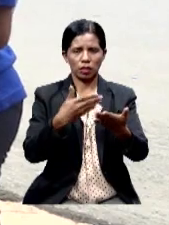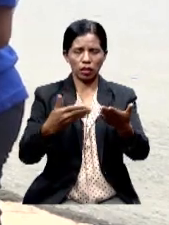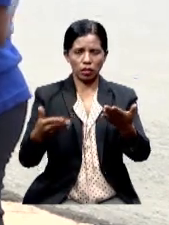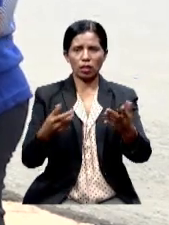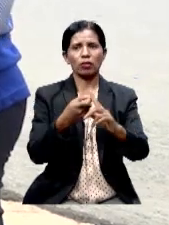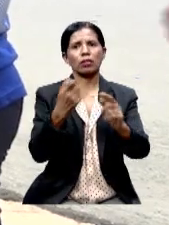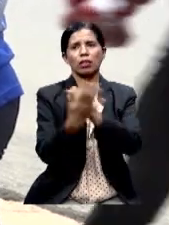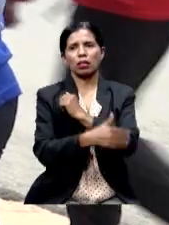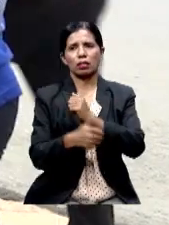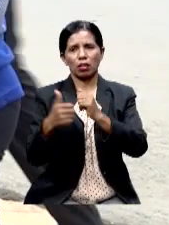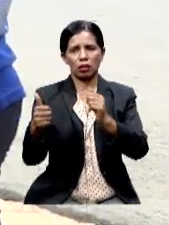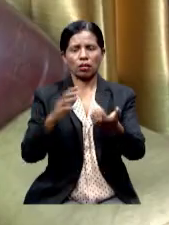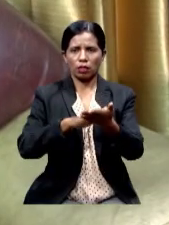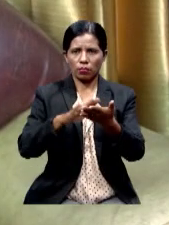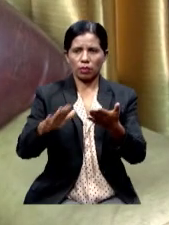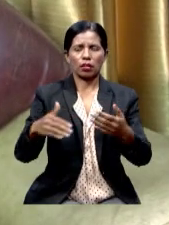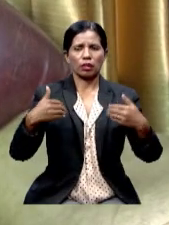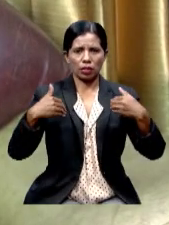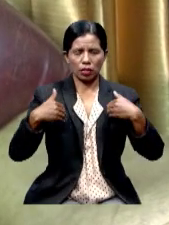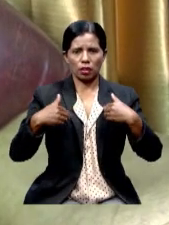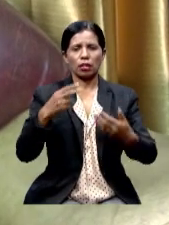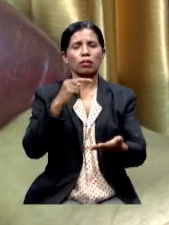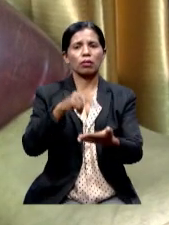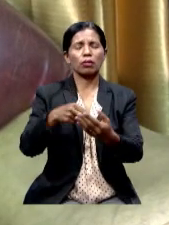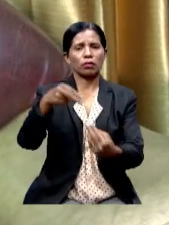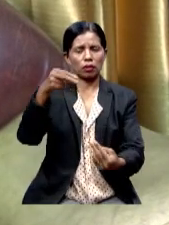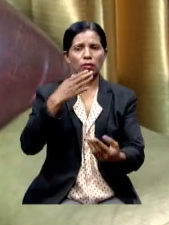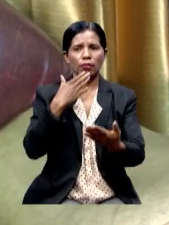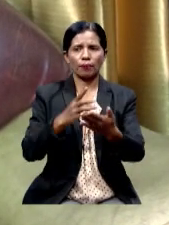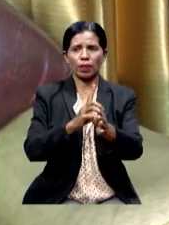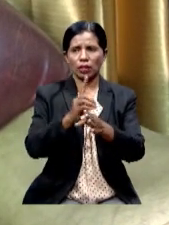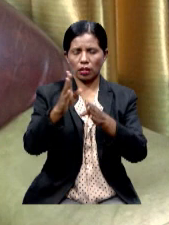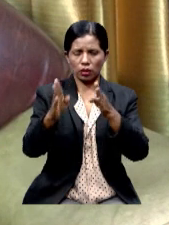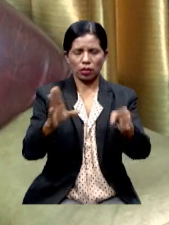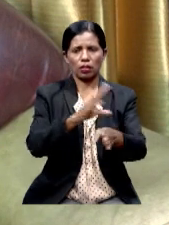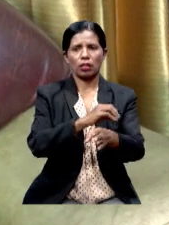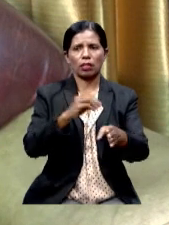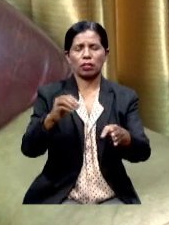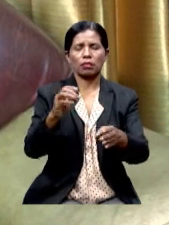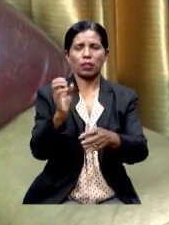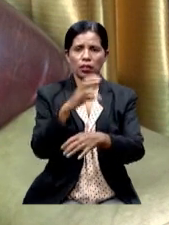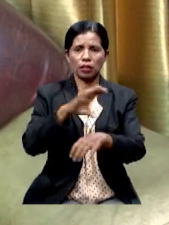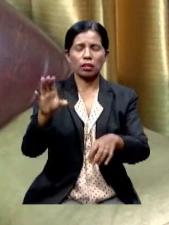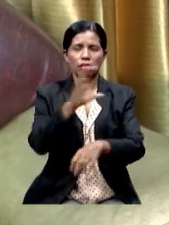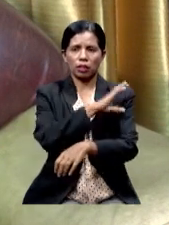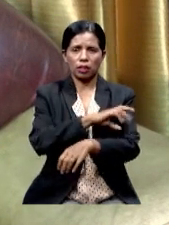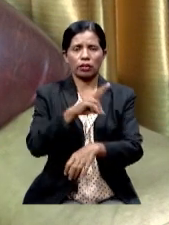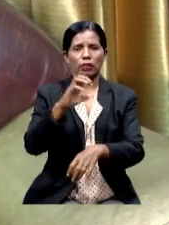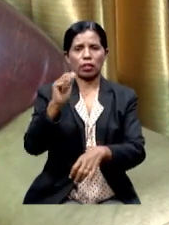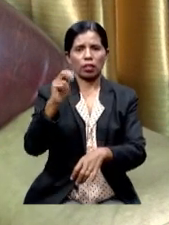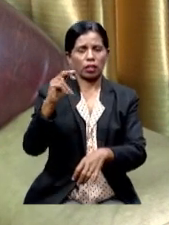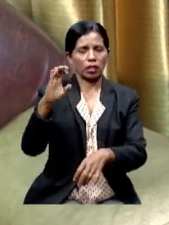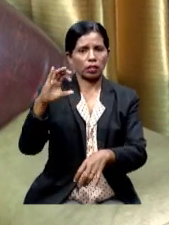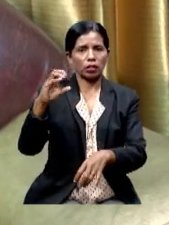importação sira ne higiênico no ia nutrição diak. Diretor Nacional Quarentena no Biosegurança, Venâncio Oliveira